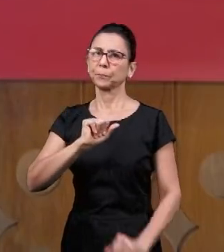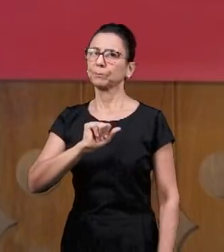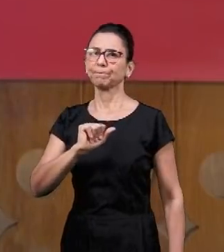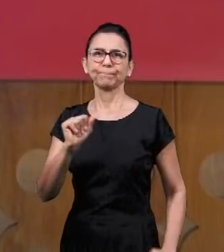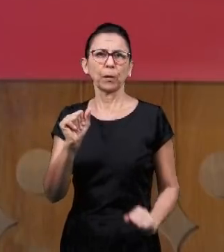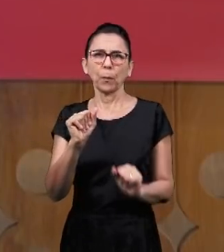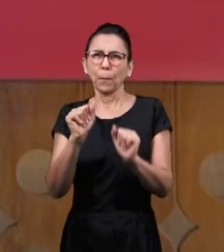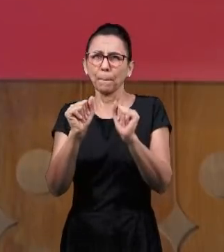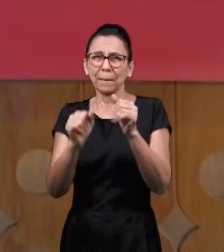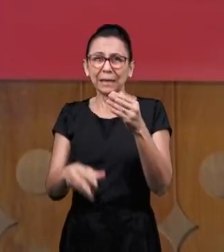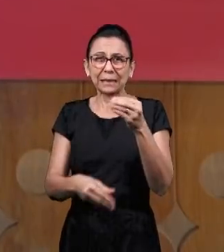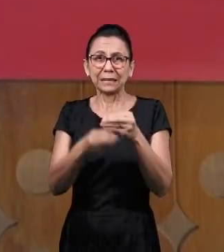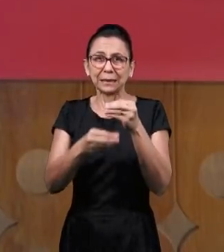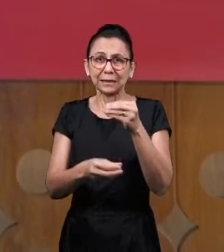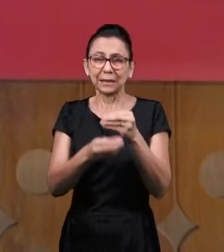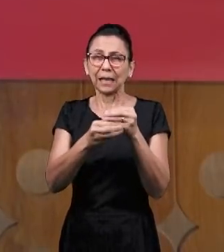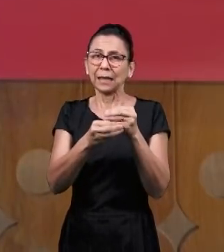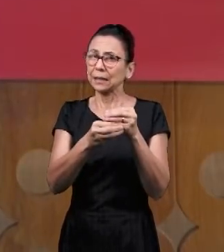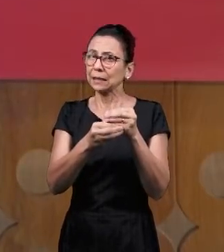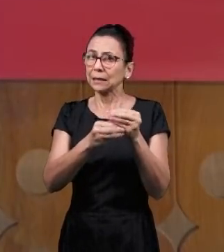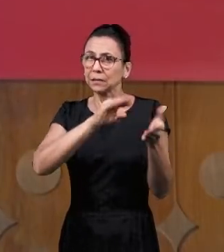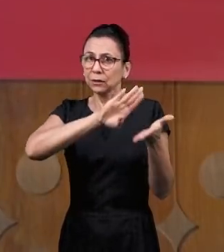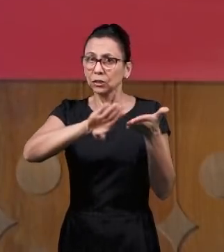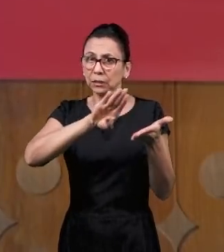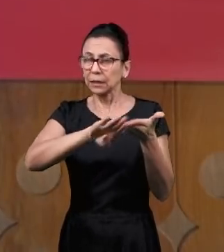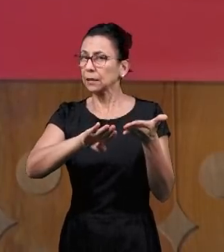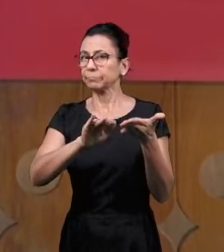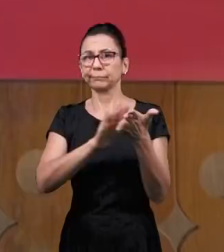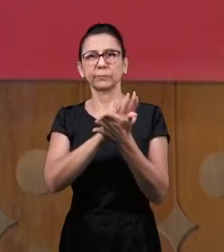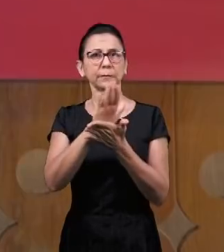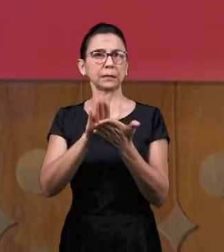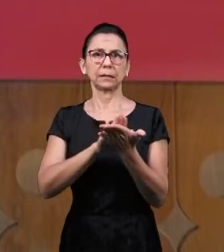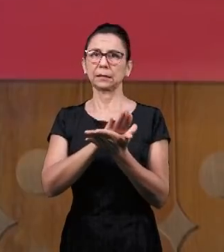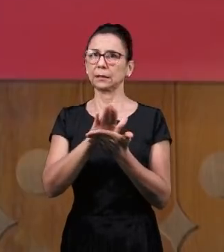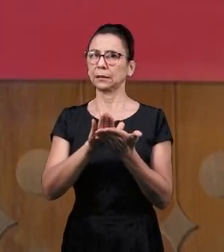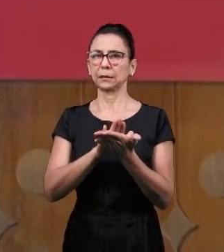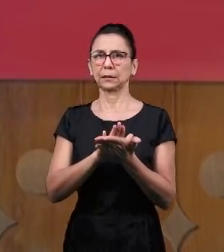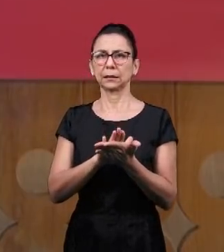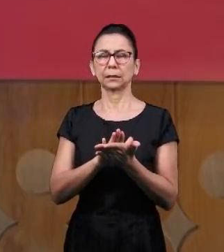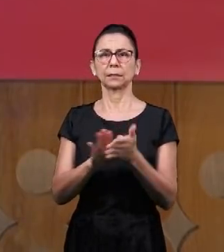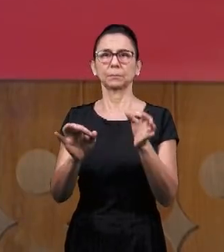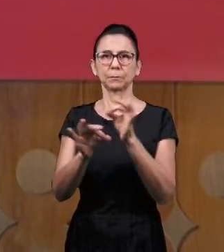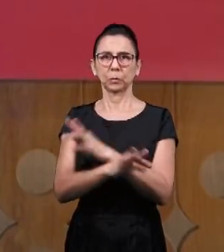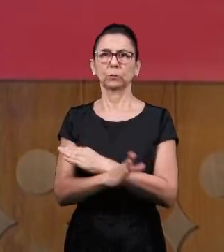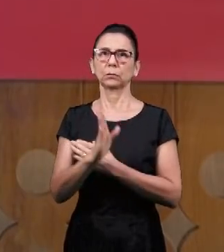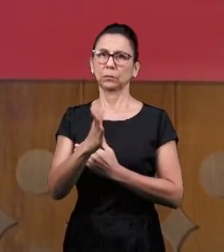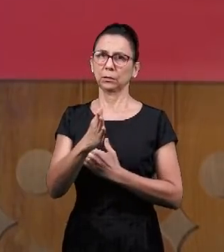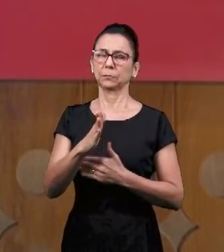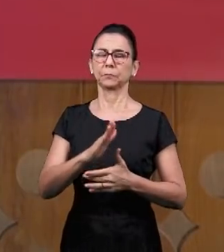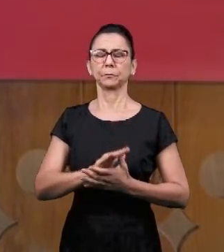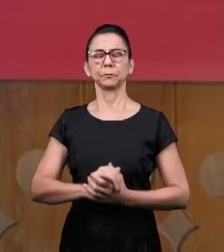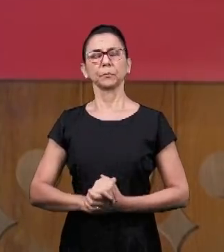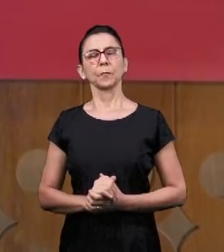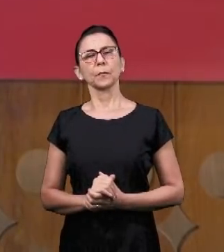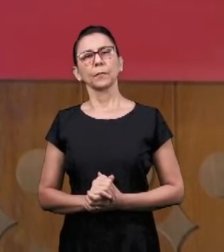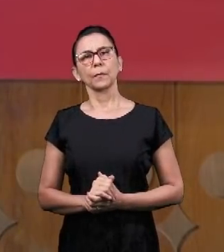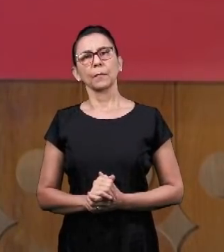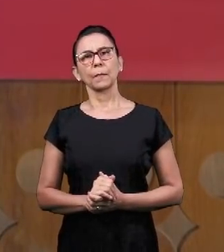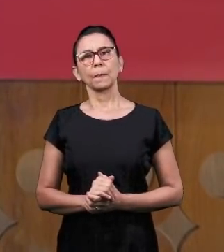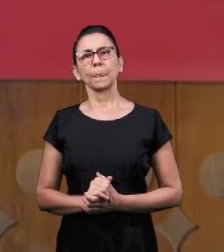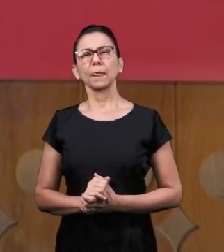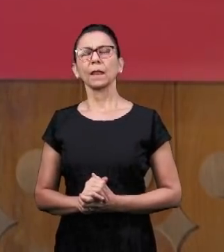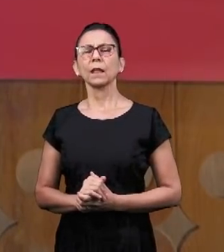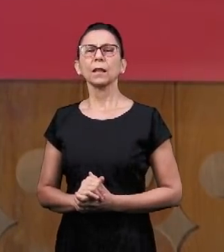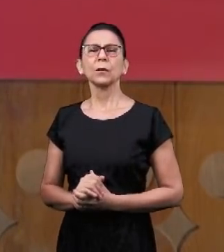mexido. Ele é intocável. O Espírito Santo segue essa linha. Então, o que é